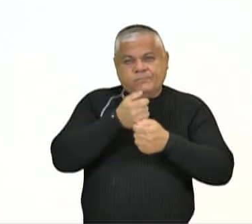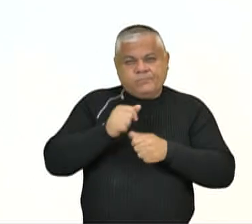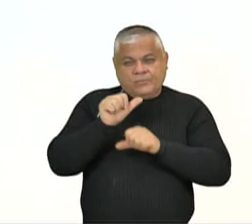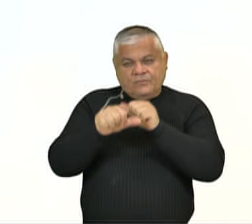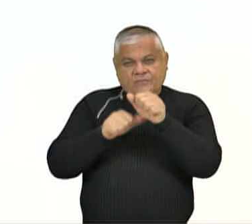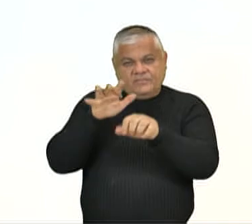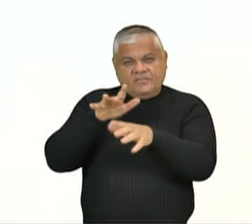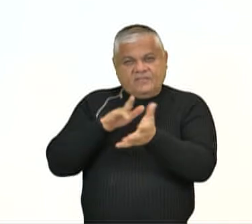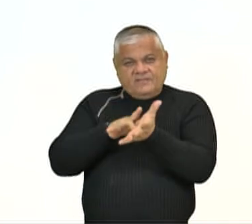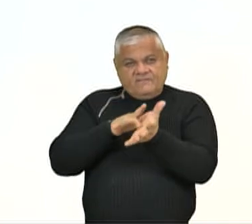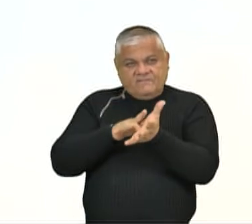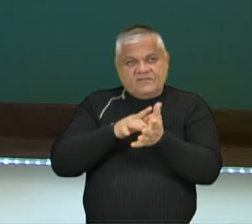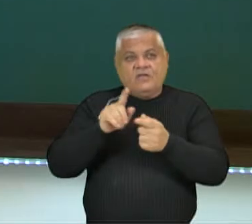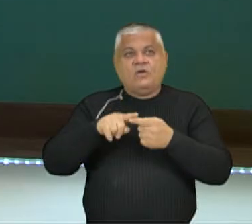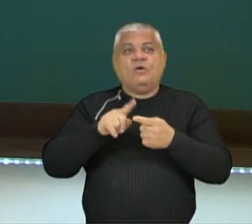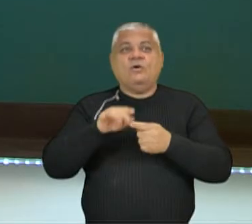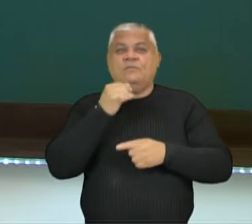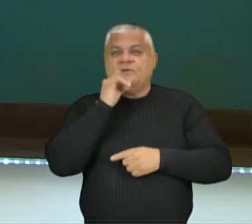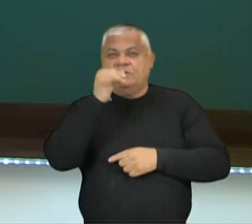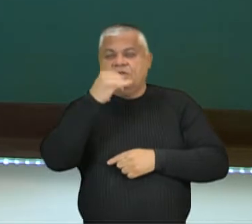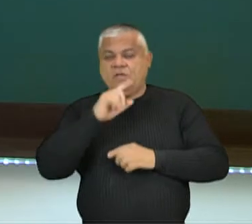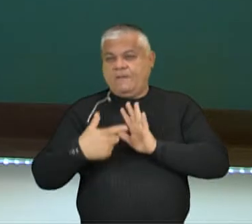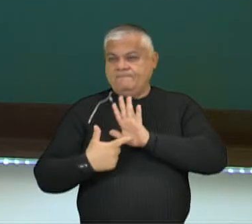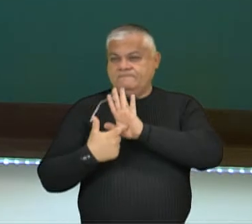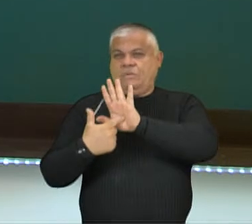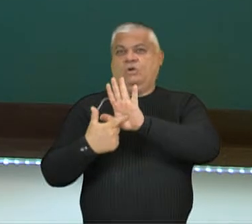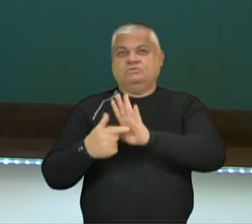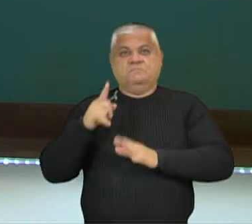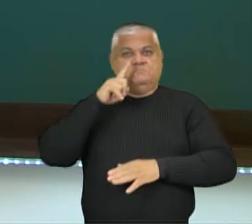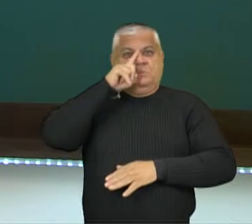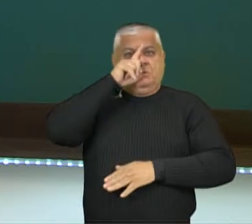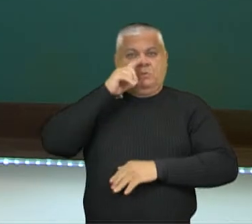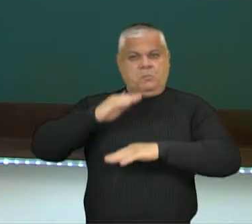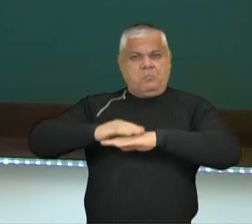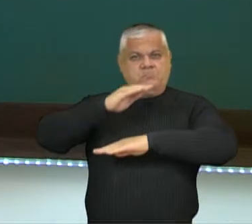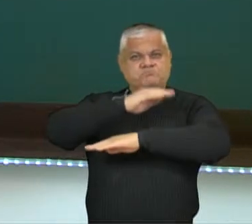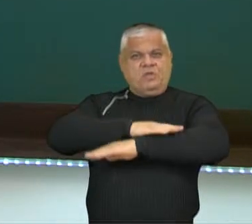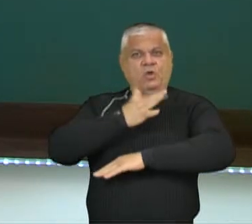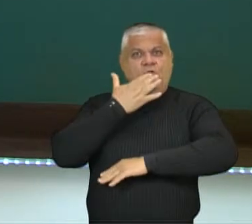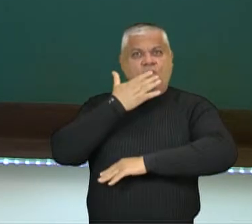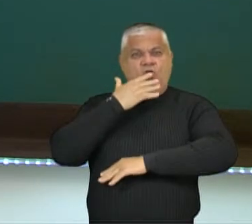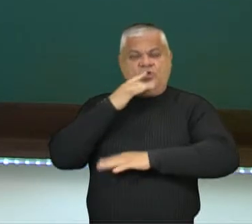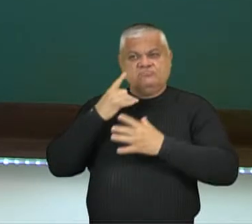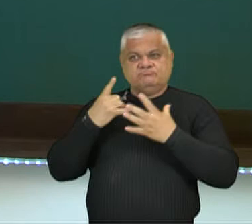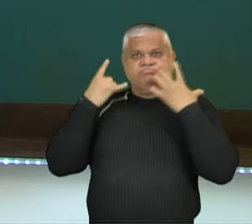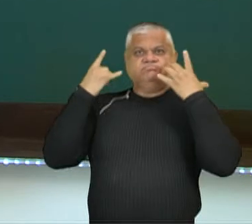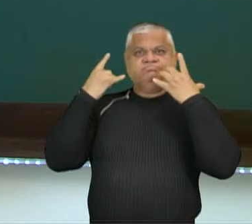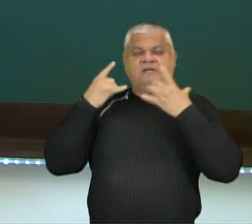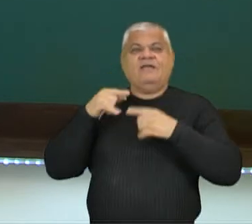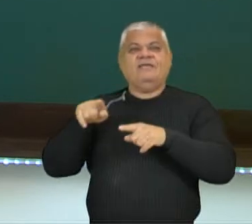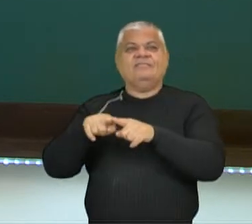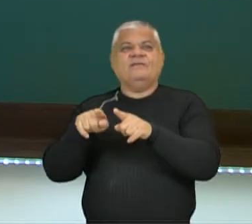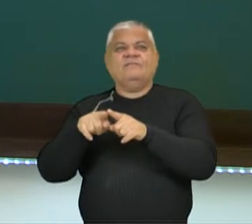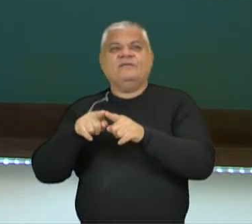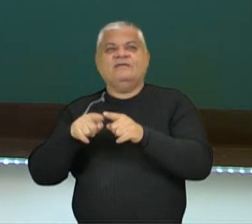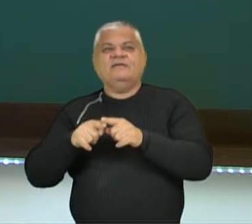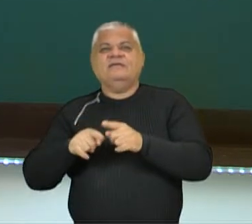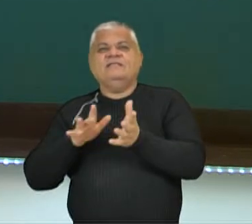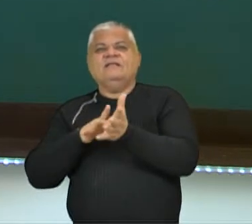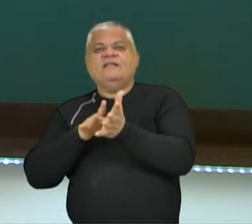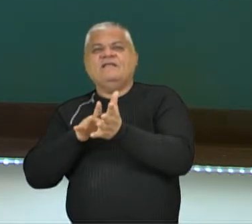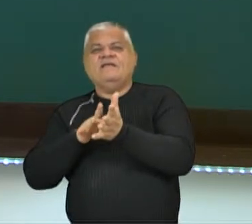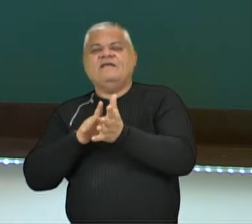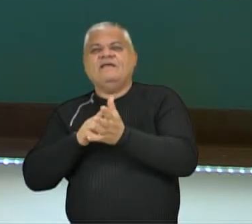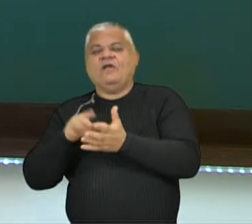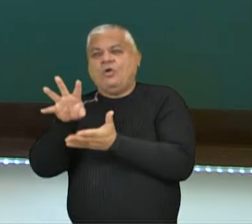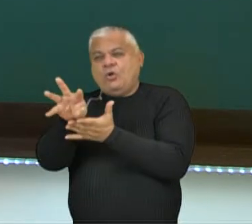ambiente, aposematismo, quando eles mostram um perigo através da sua coloração evidente, e o mimetismo, quando